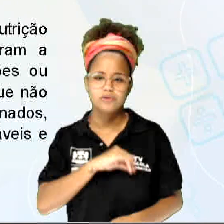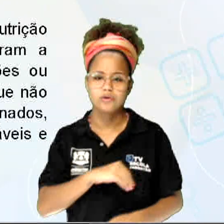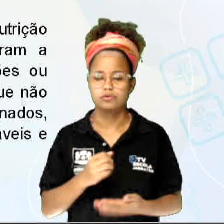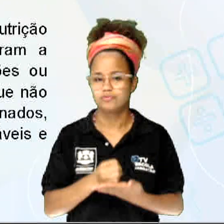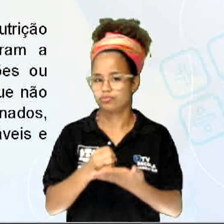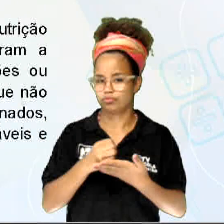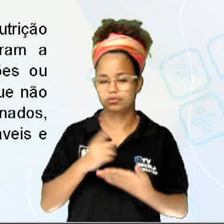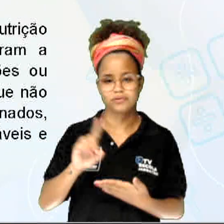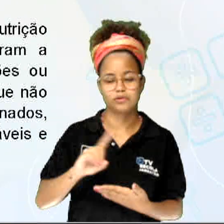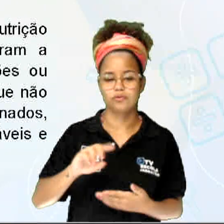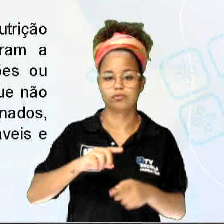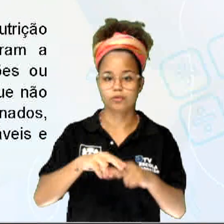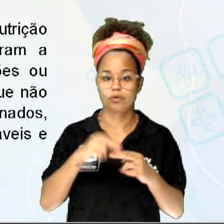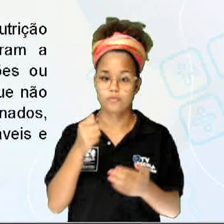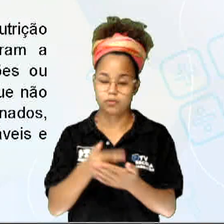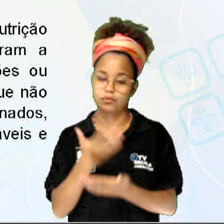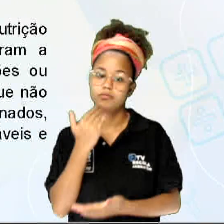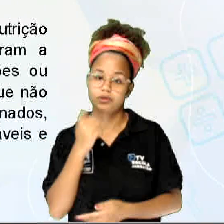alimentos necessários.